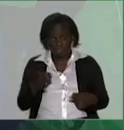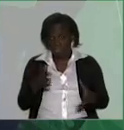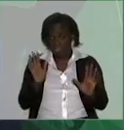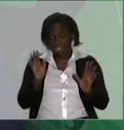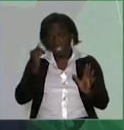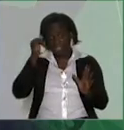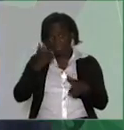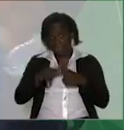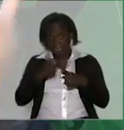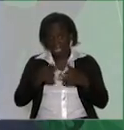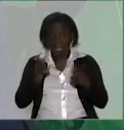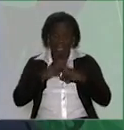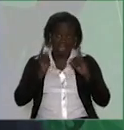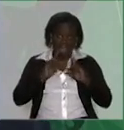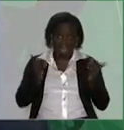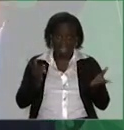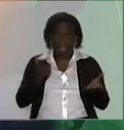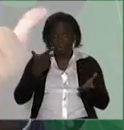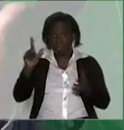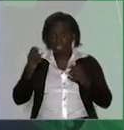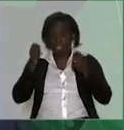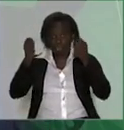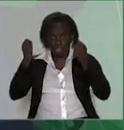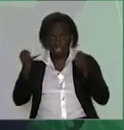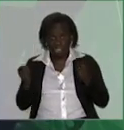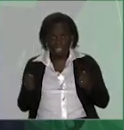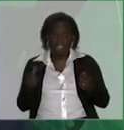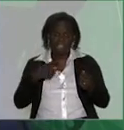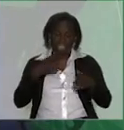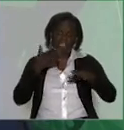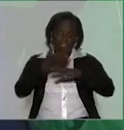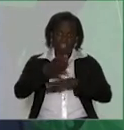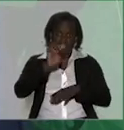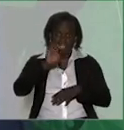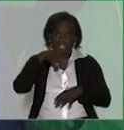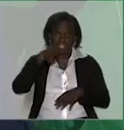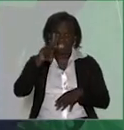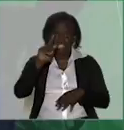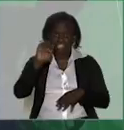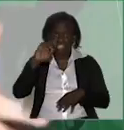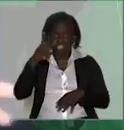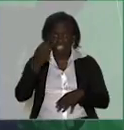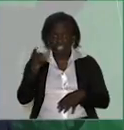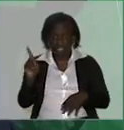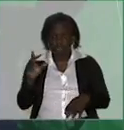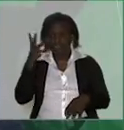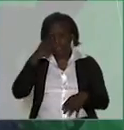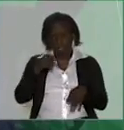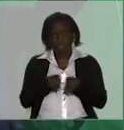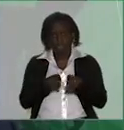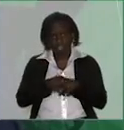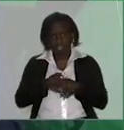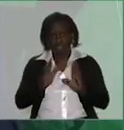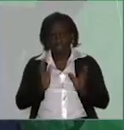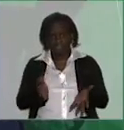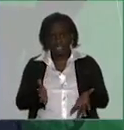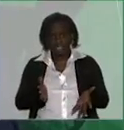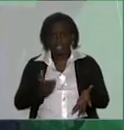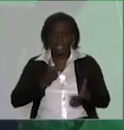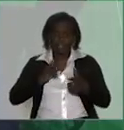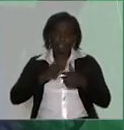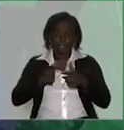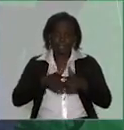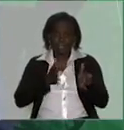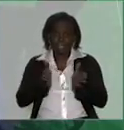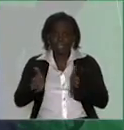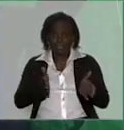Botafogo não cria um problema com a outra torcida, você joga no Engenhão, que é um estádio também, um belo estádio, mas que